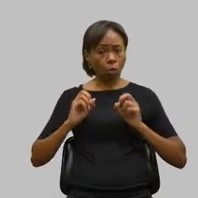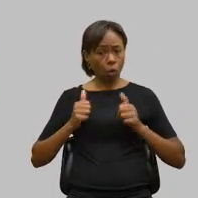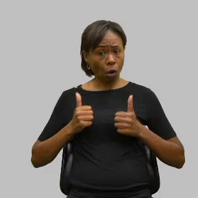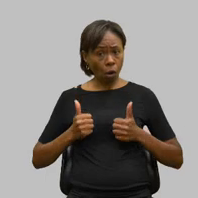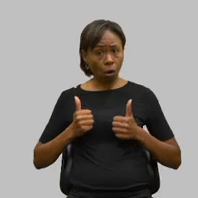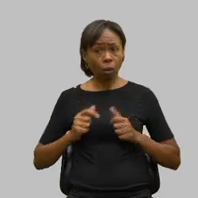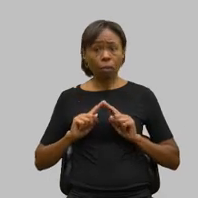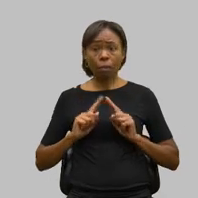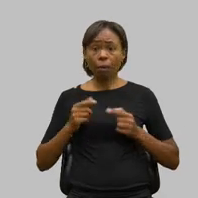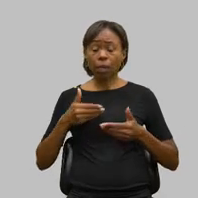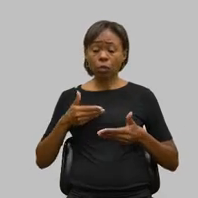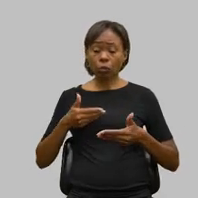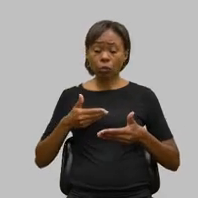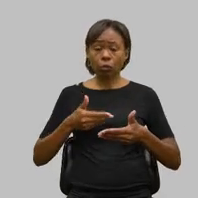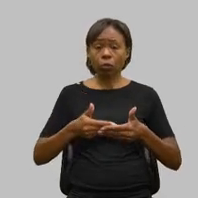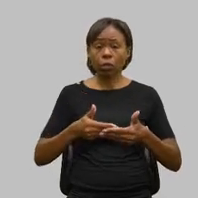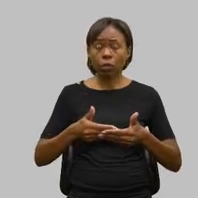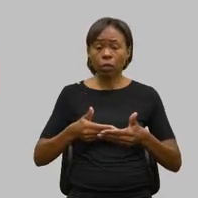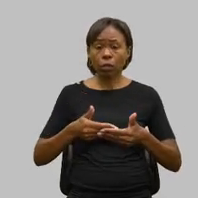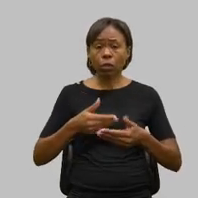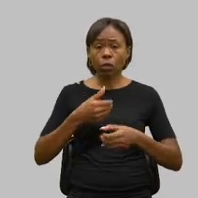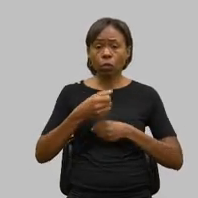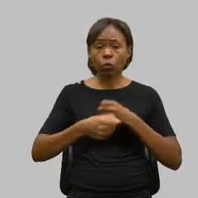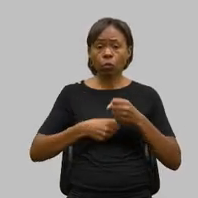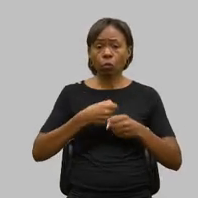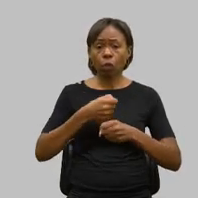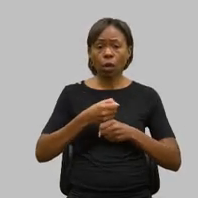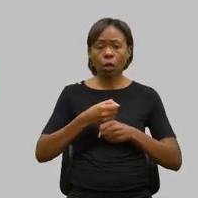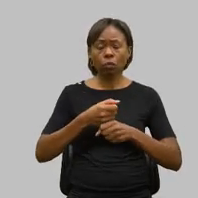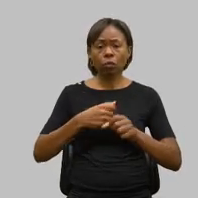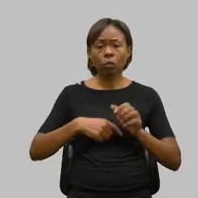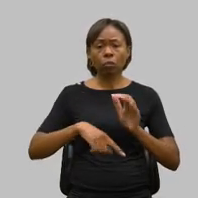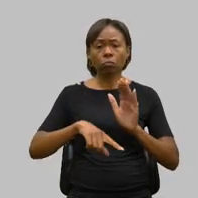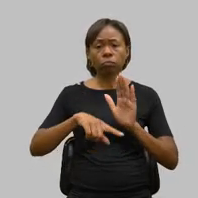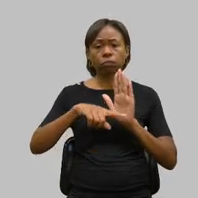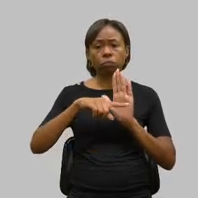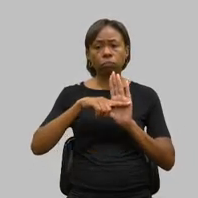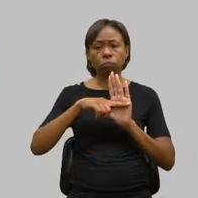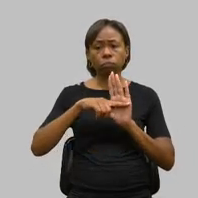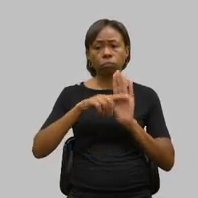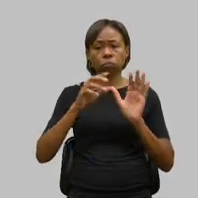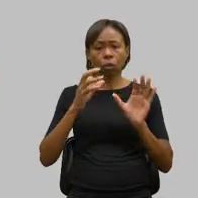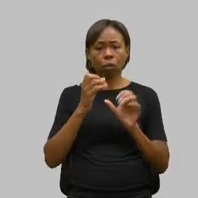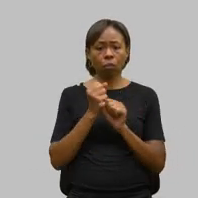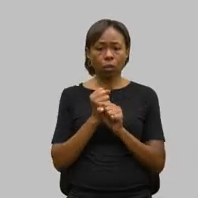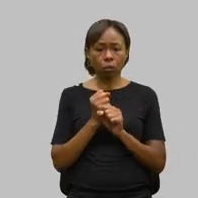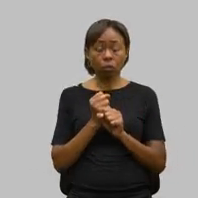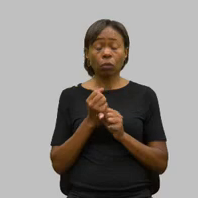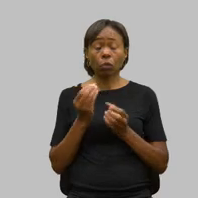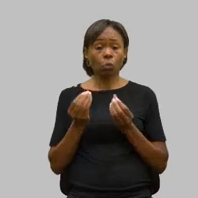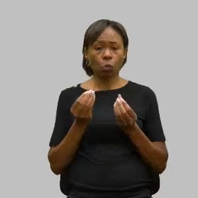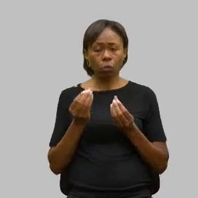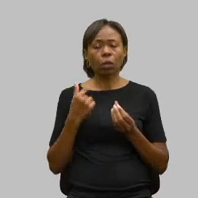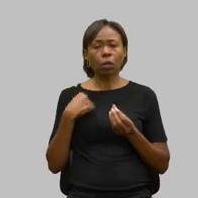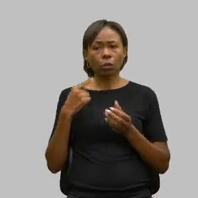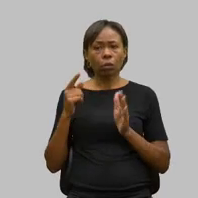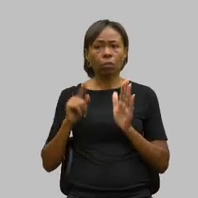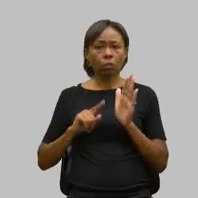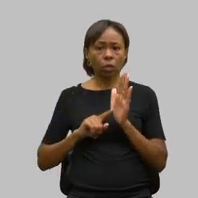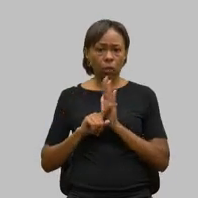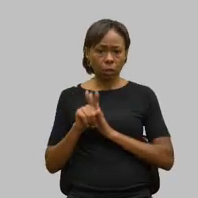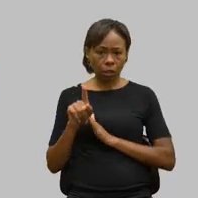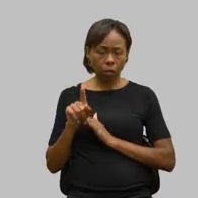final do ano, o balanço é sempre negativo. Então, eu queria saber, até uma das perguntas sugeridas aí pelos